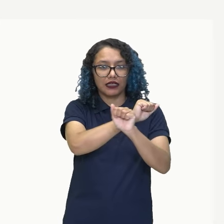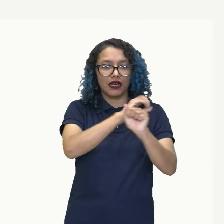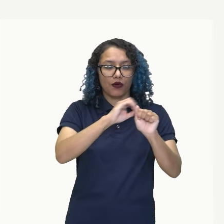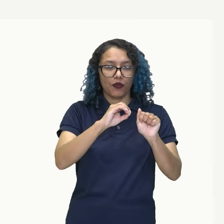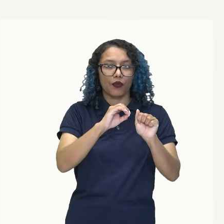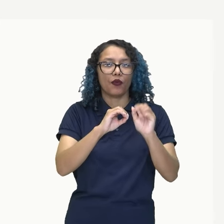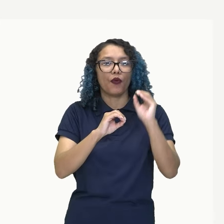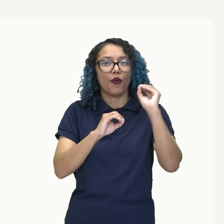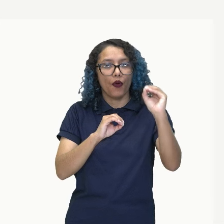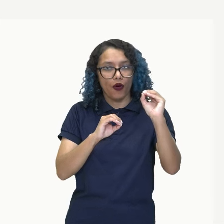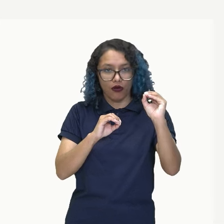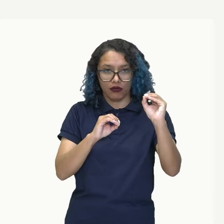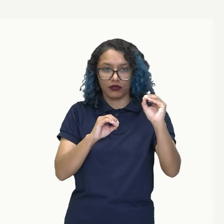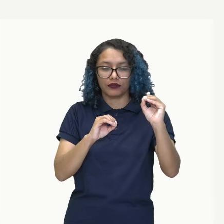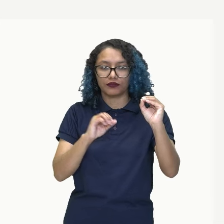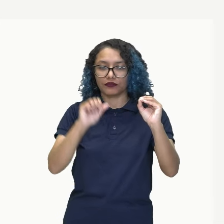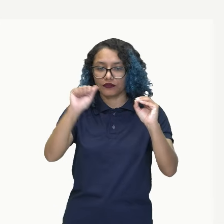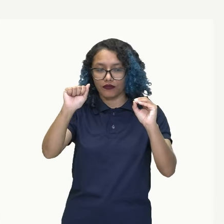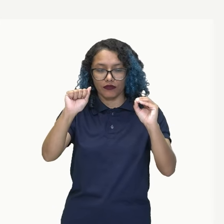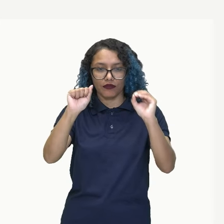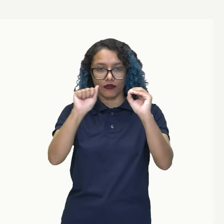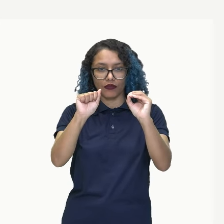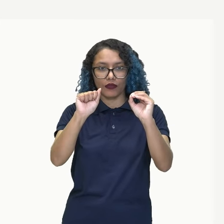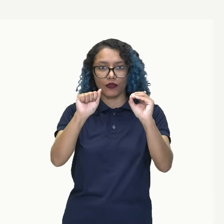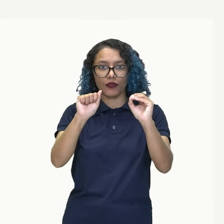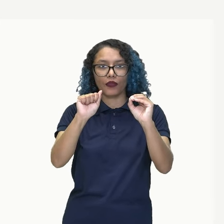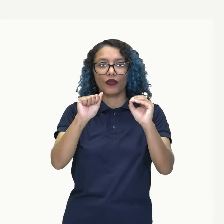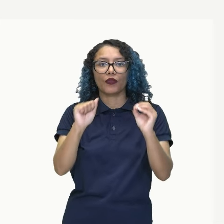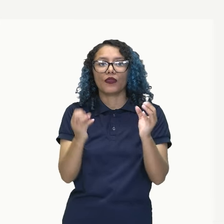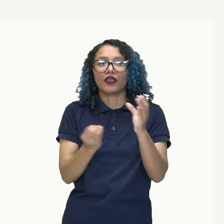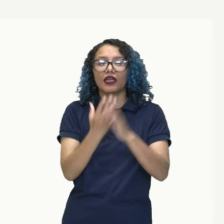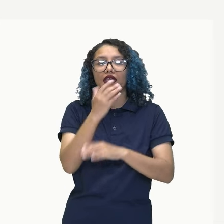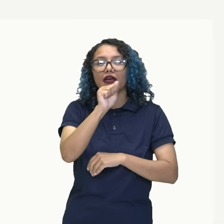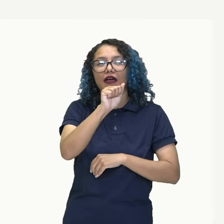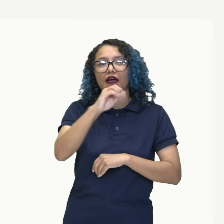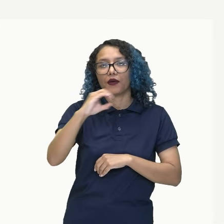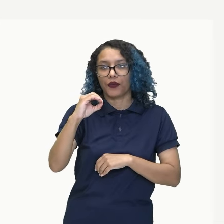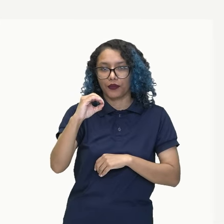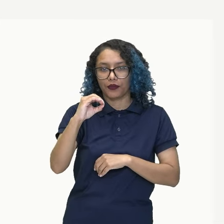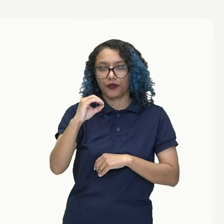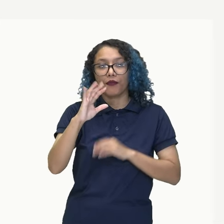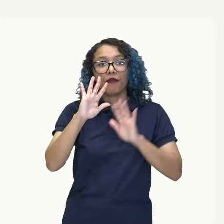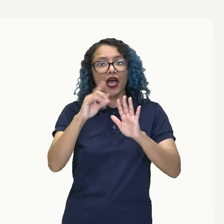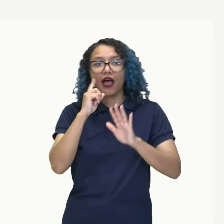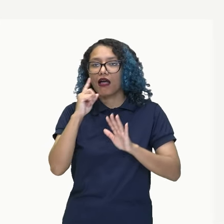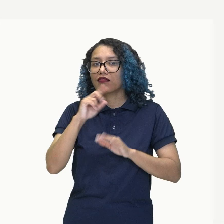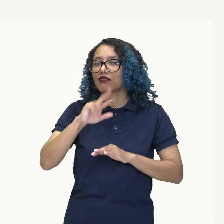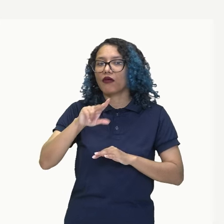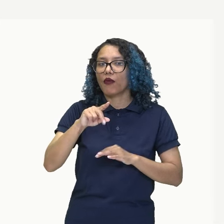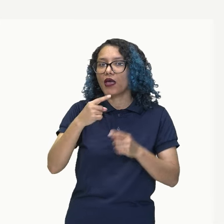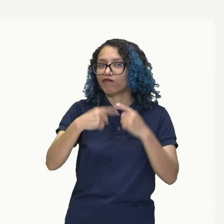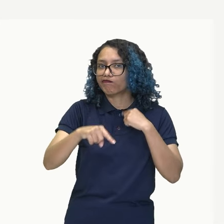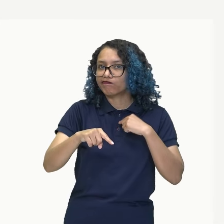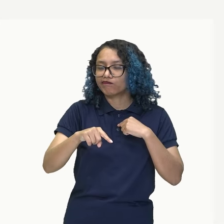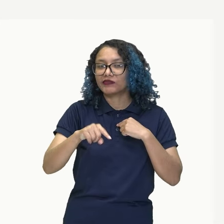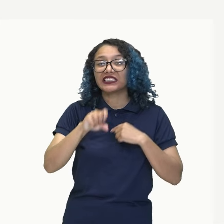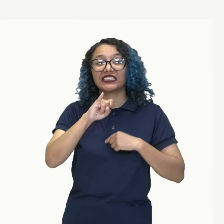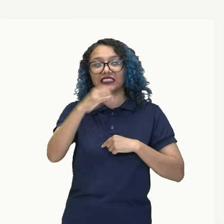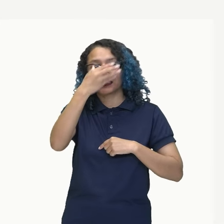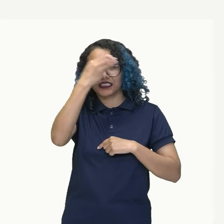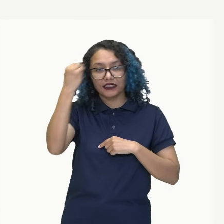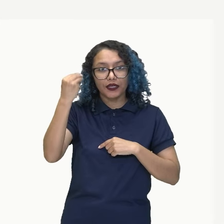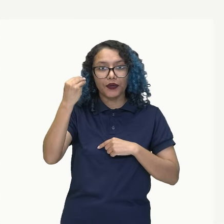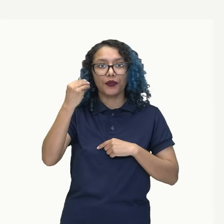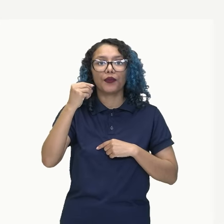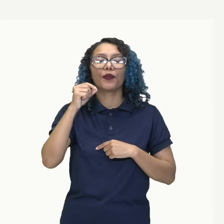masculino, eu teria ao. Não é o que acontece. Quando eu digo esqueceu, ele